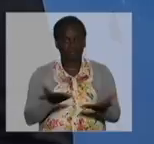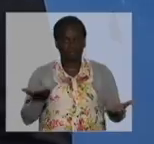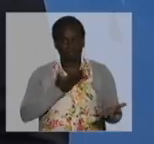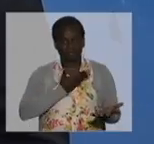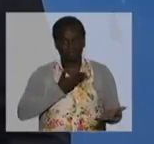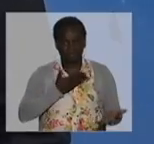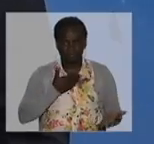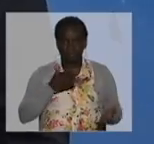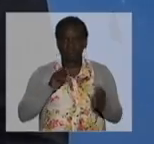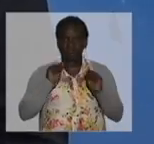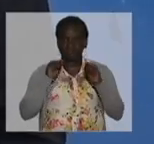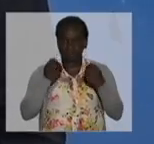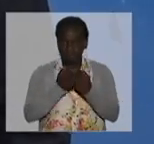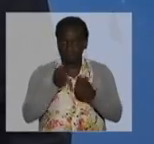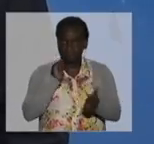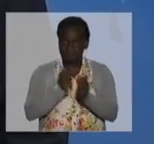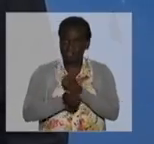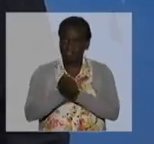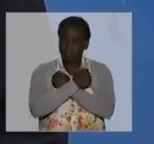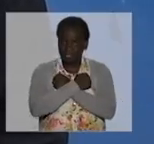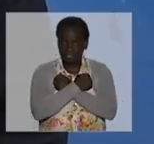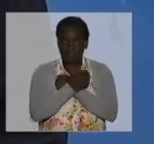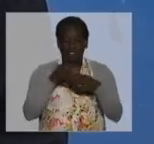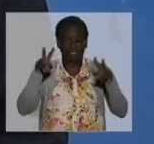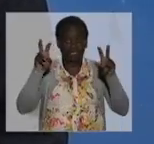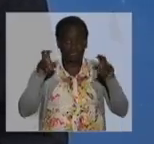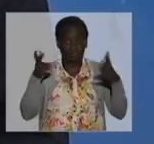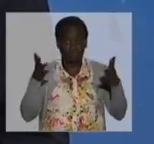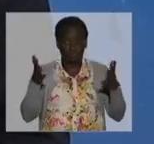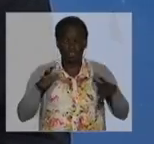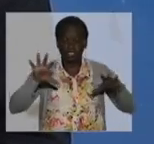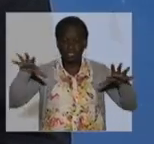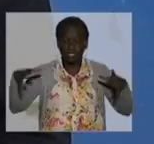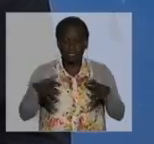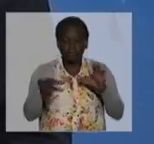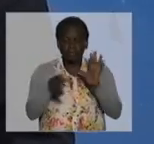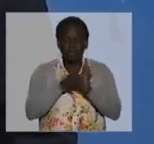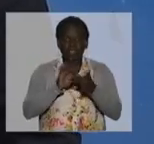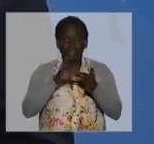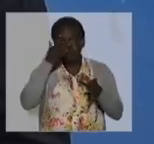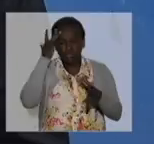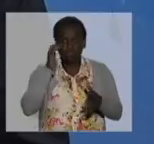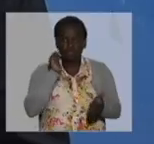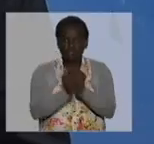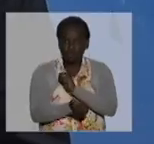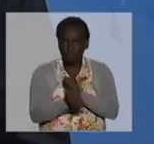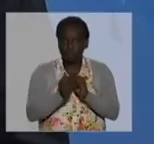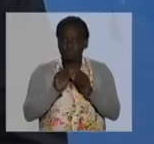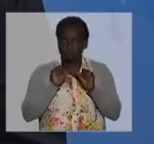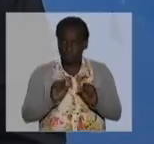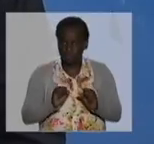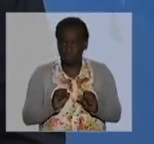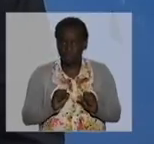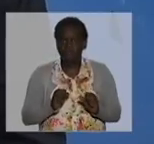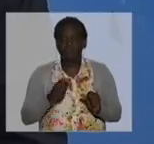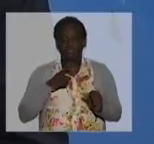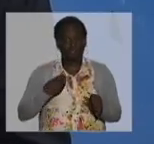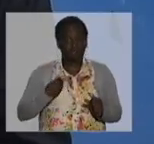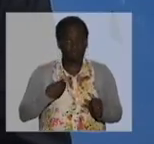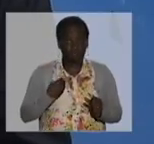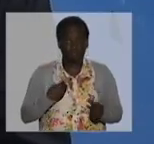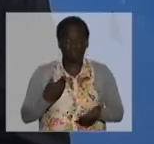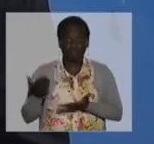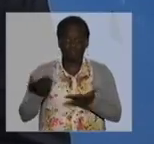Alô, amigos do Arena Esportiva, aquele abraço. Nosso tema será a massificação para a prática esportiva. Temos